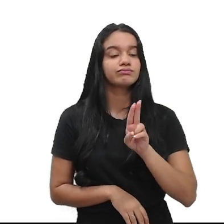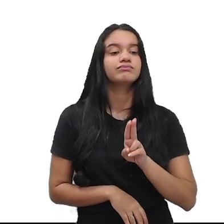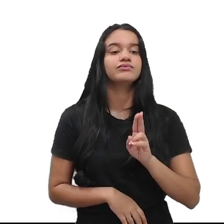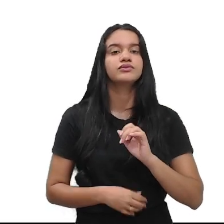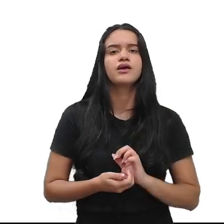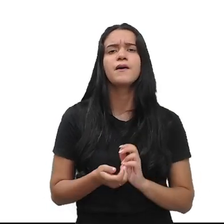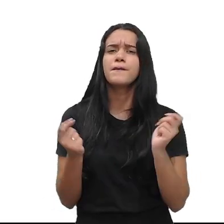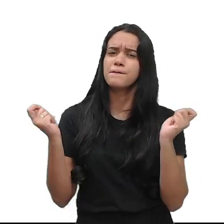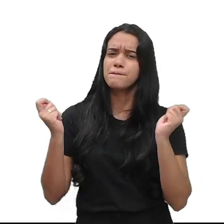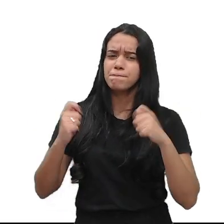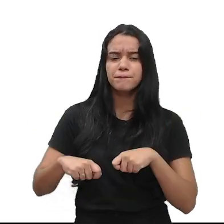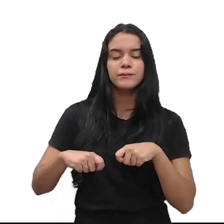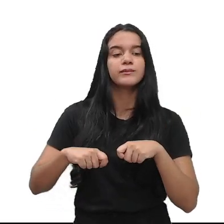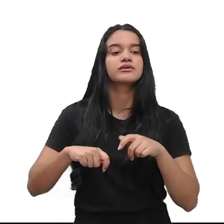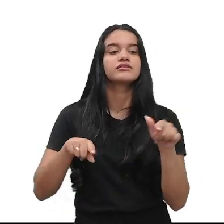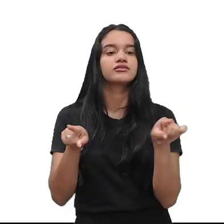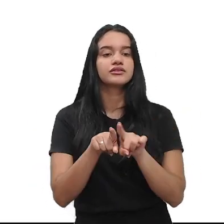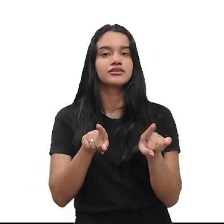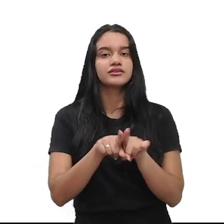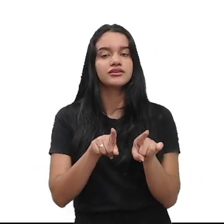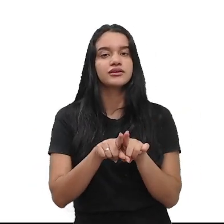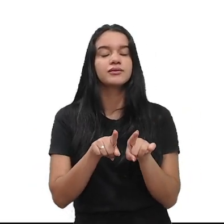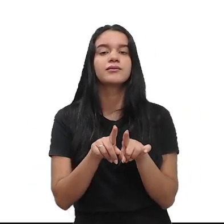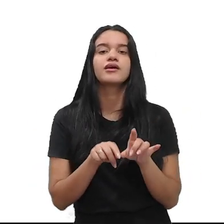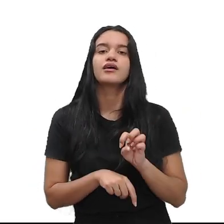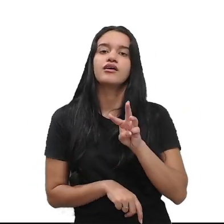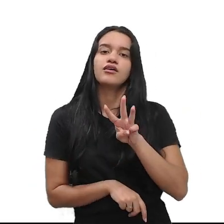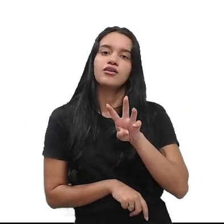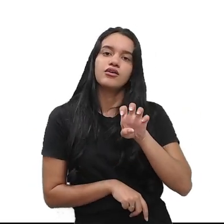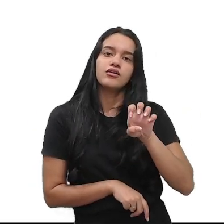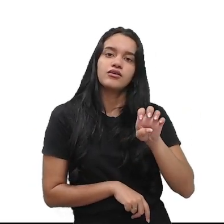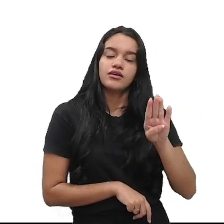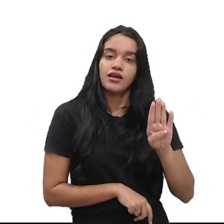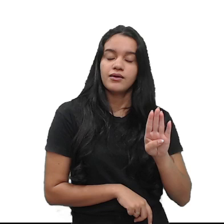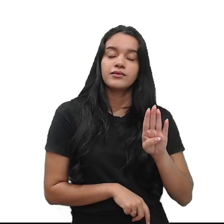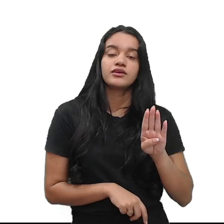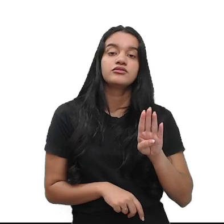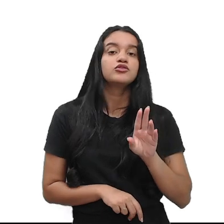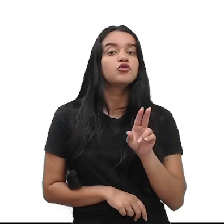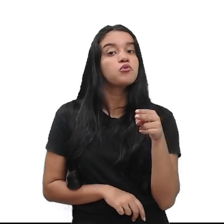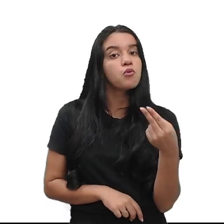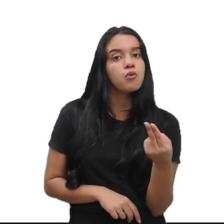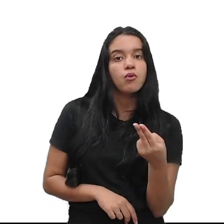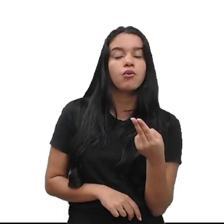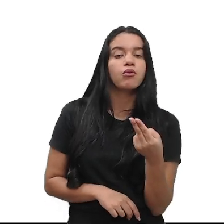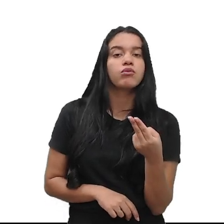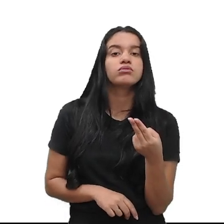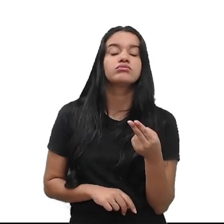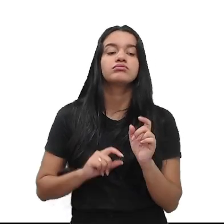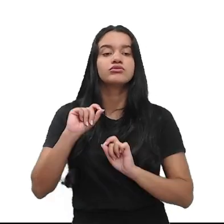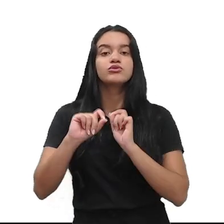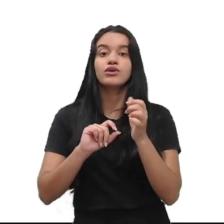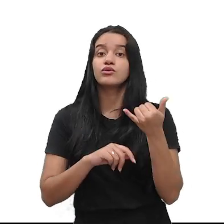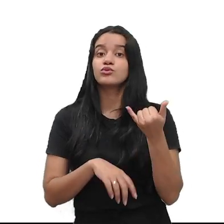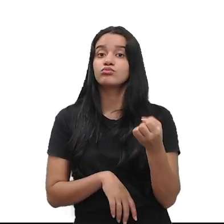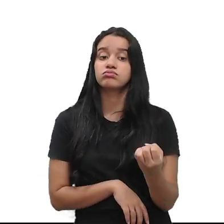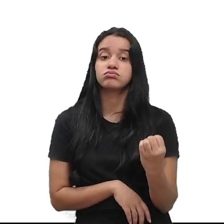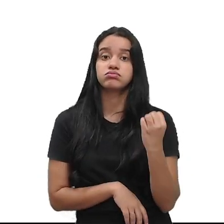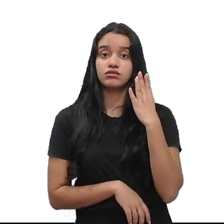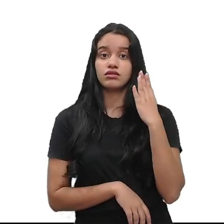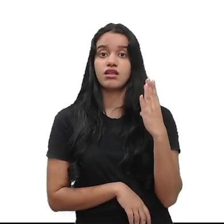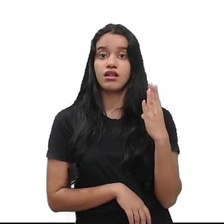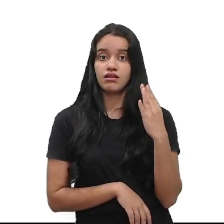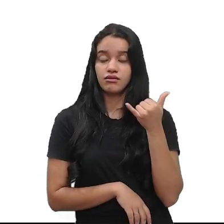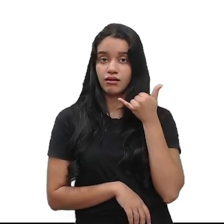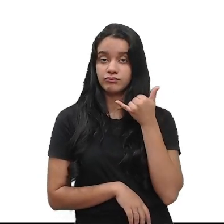é possível de ser navegado tanto para a web, né, versão desktop, quanto para a versão mobile, o celular.